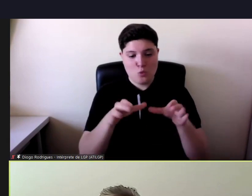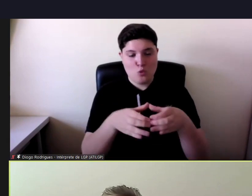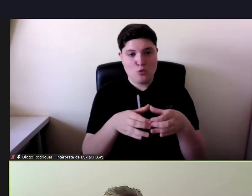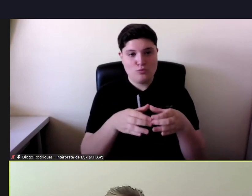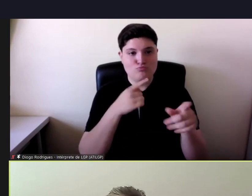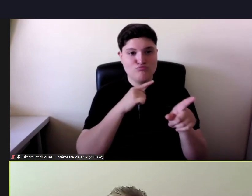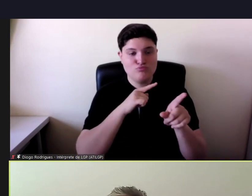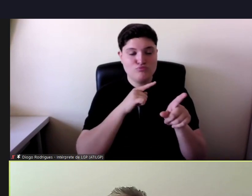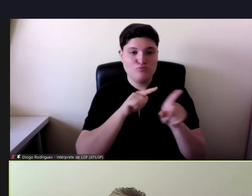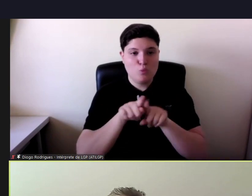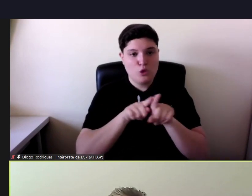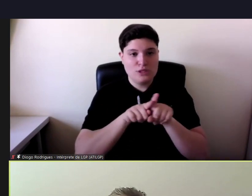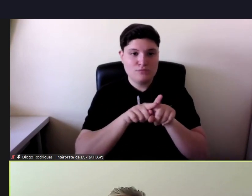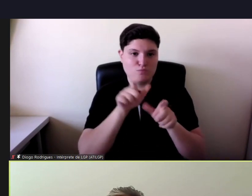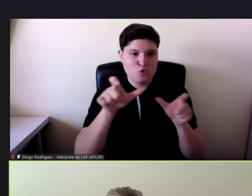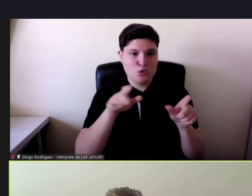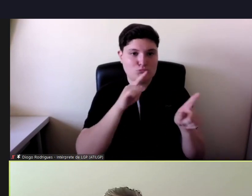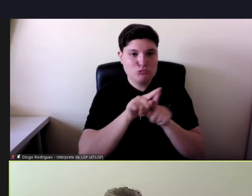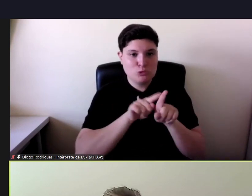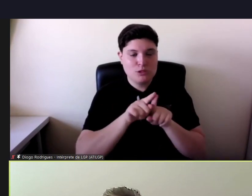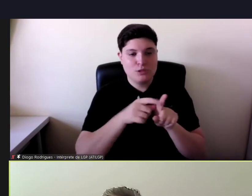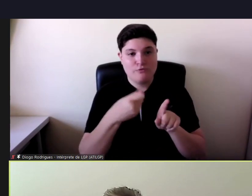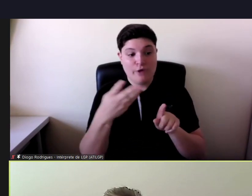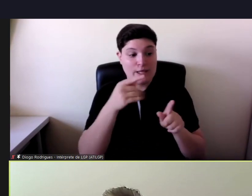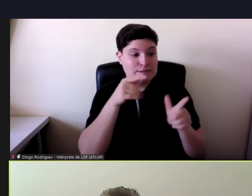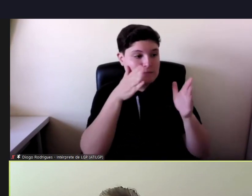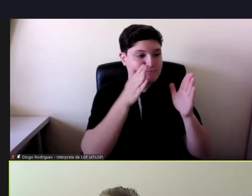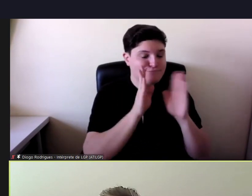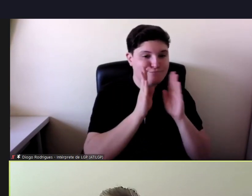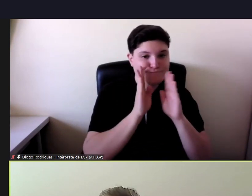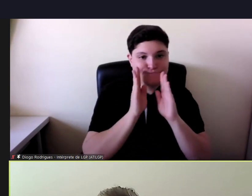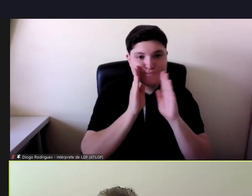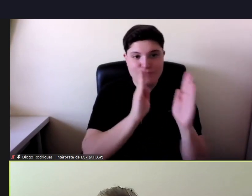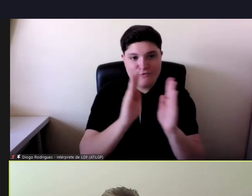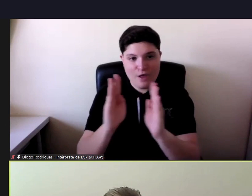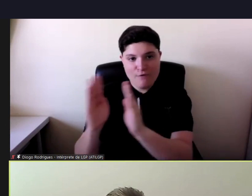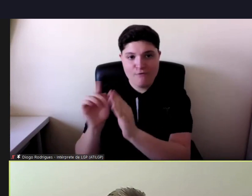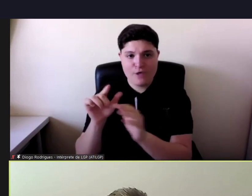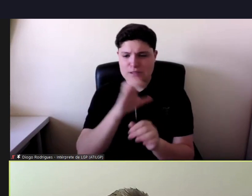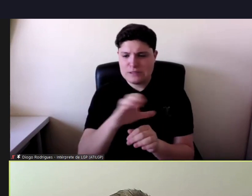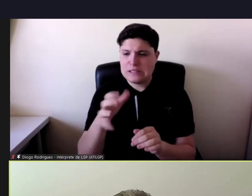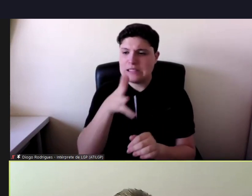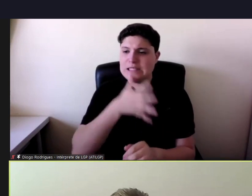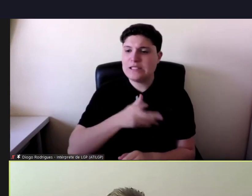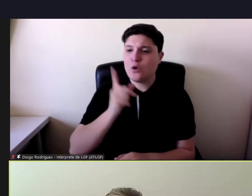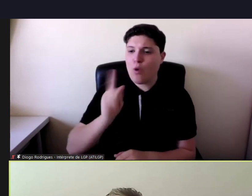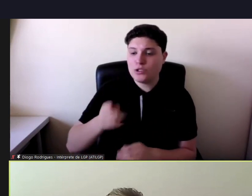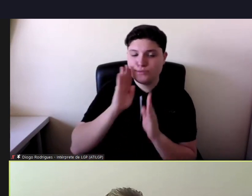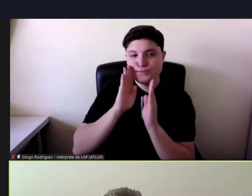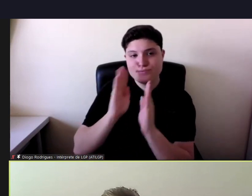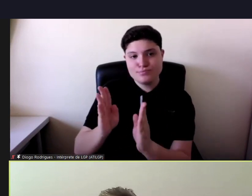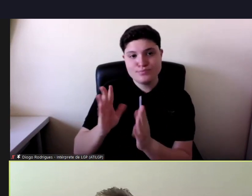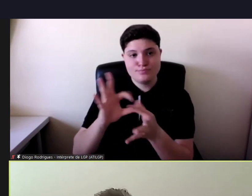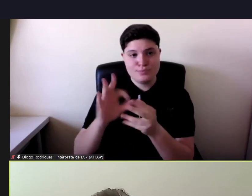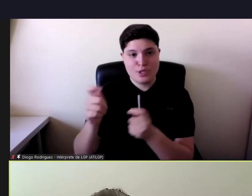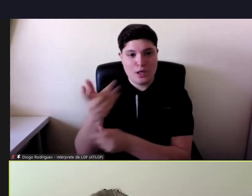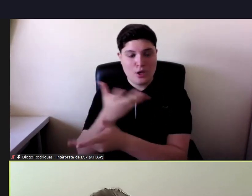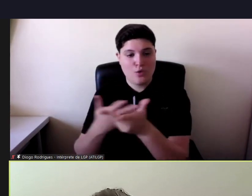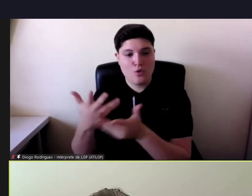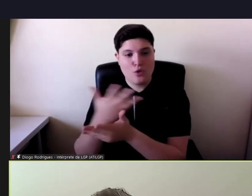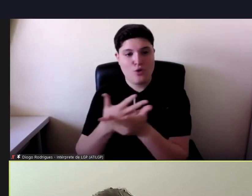uma preocupação grande na sustentabilidade ambiental e tem trabalhado muito nessa matéria. A visão